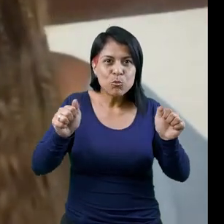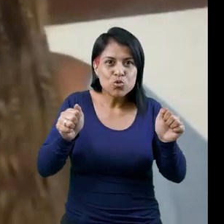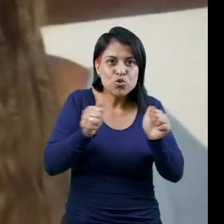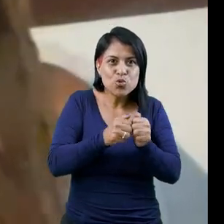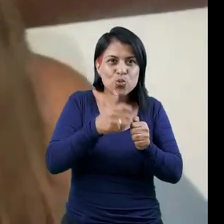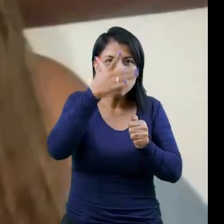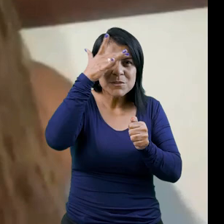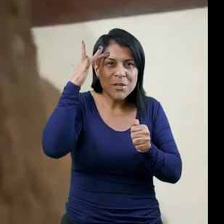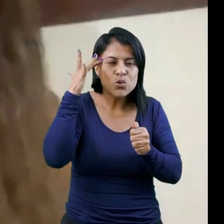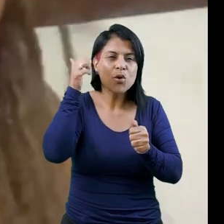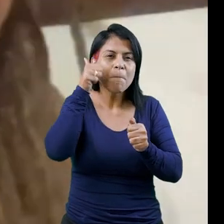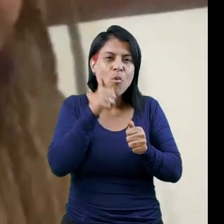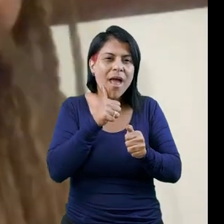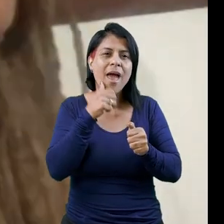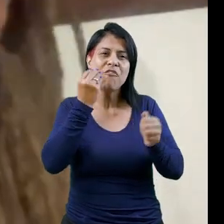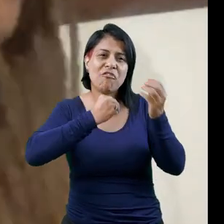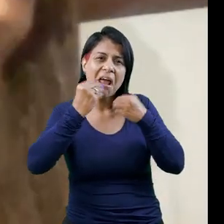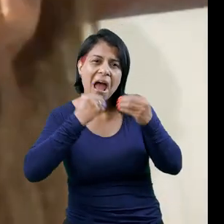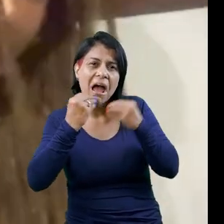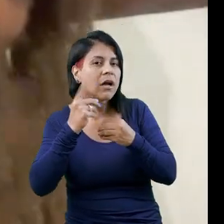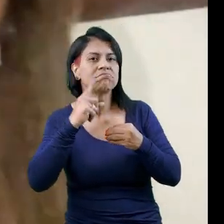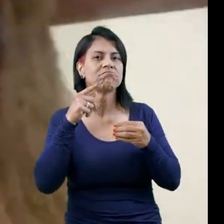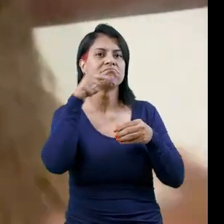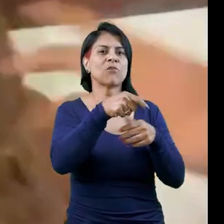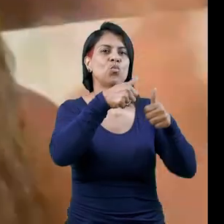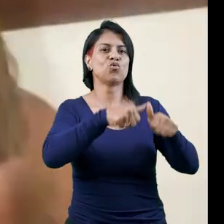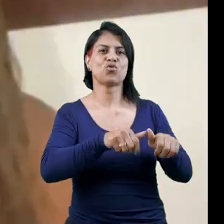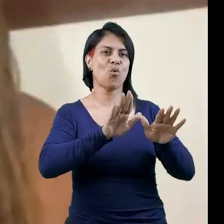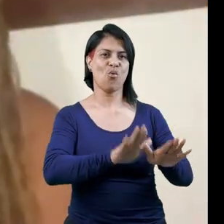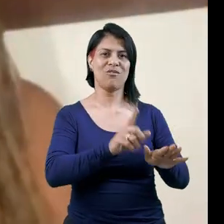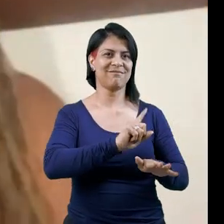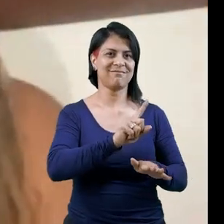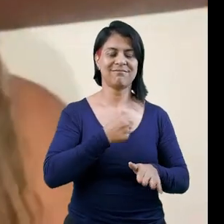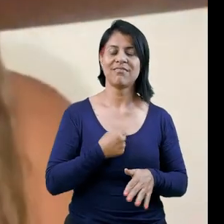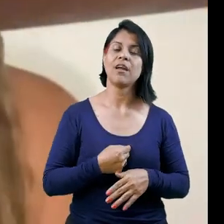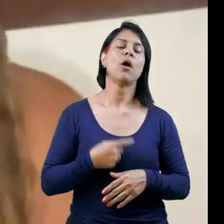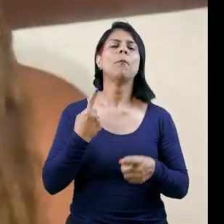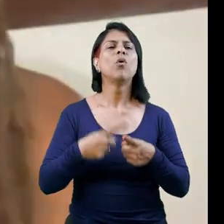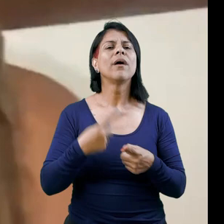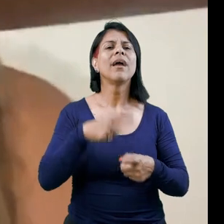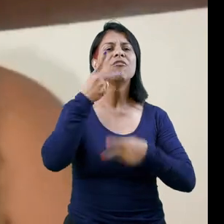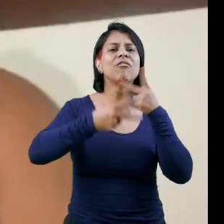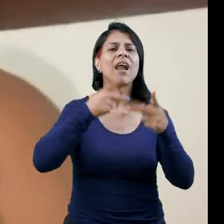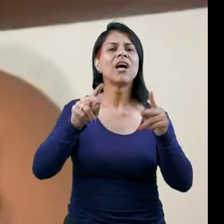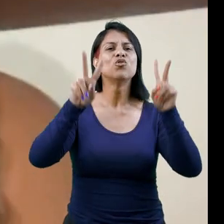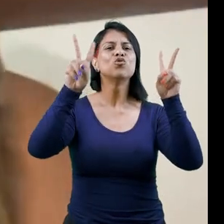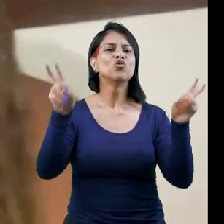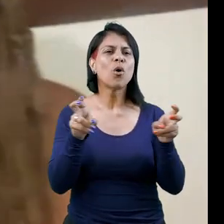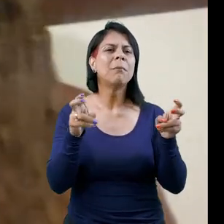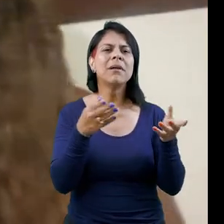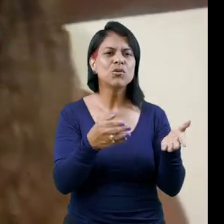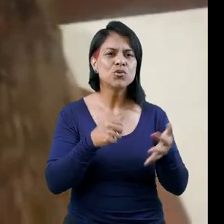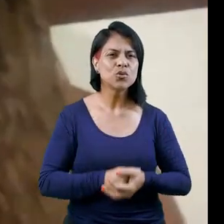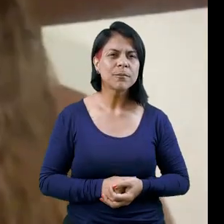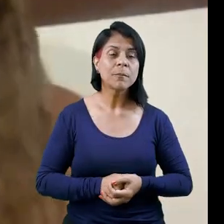no Calvário. E por que falar disso, né? Porque passar por isso? Porque, de fato,